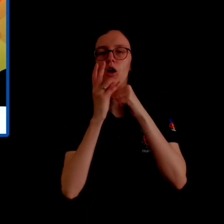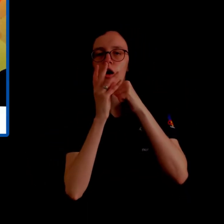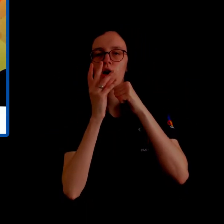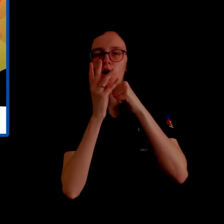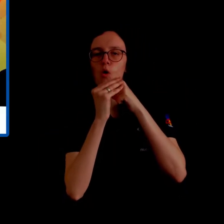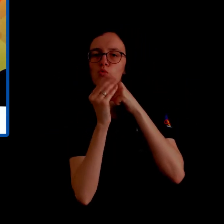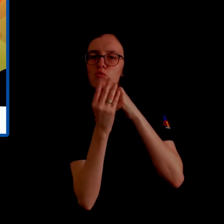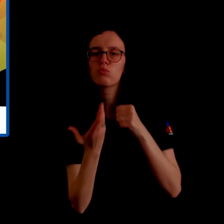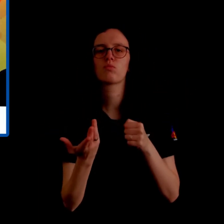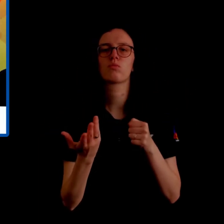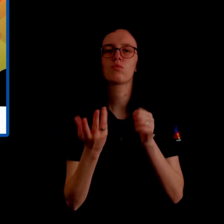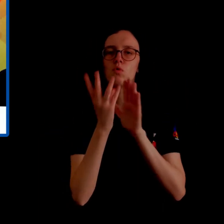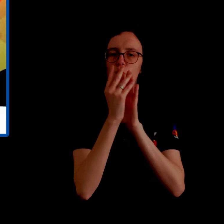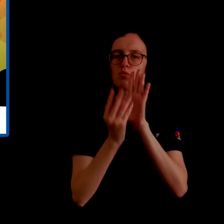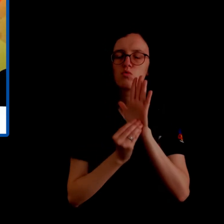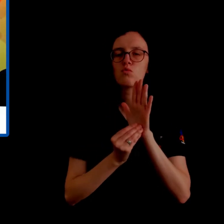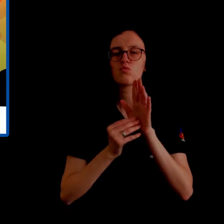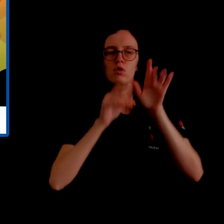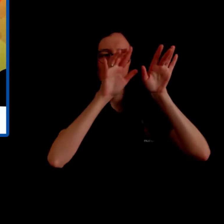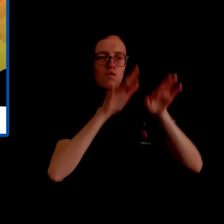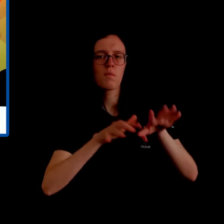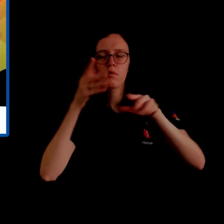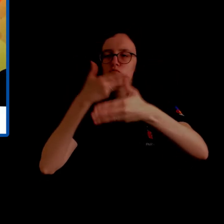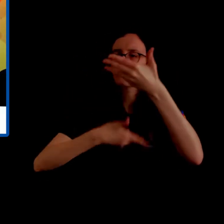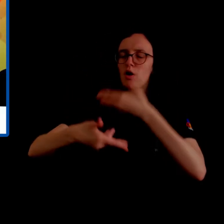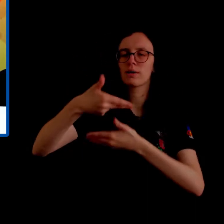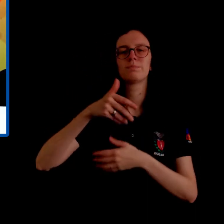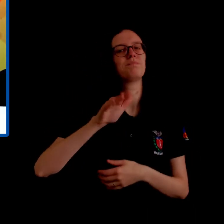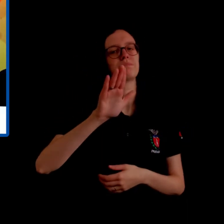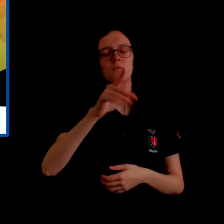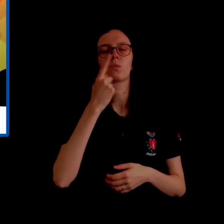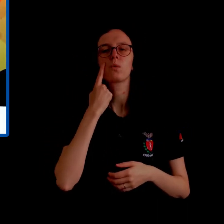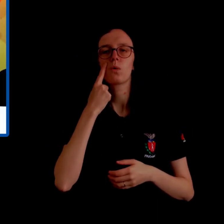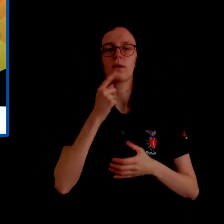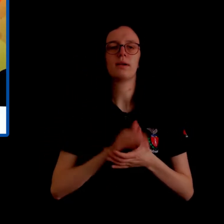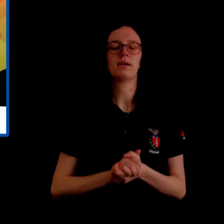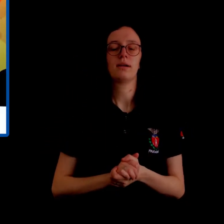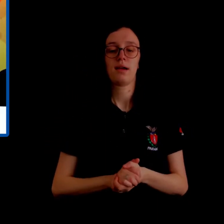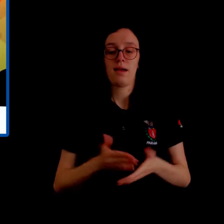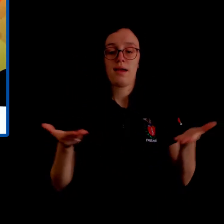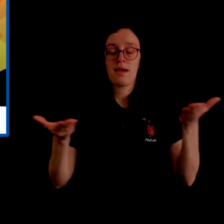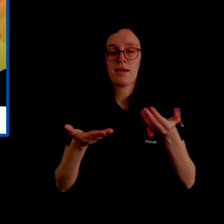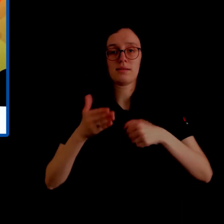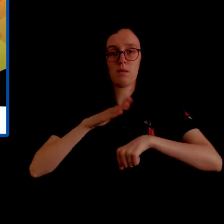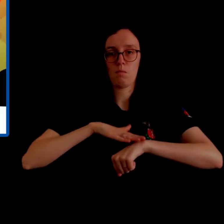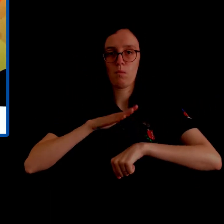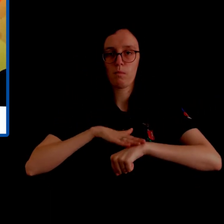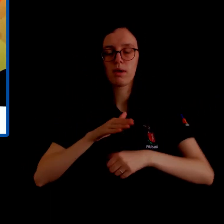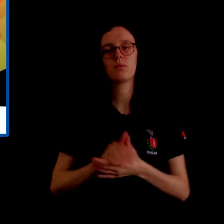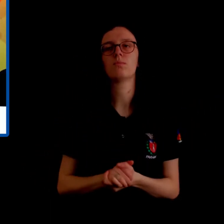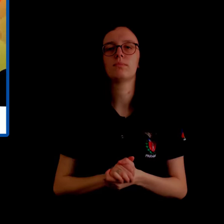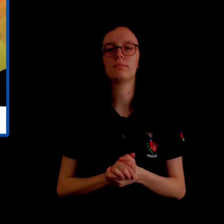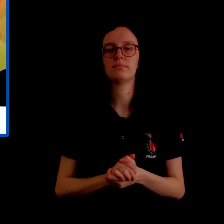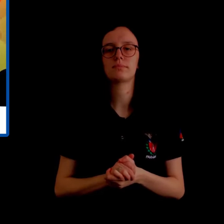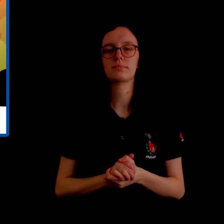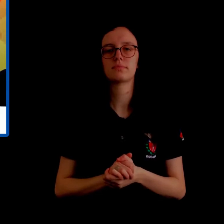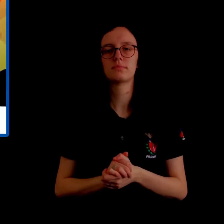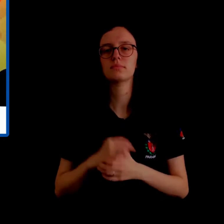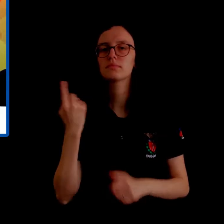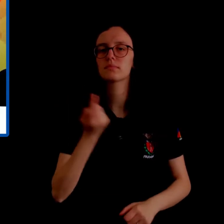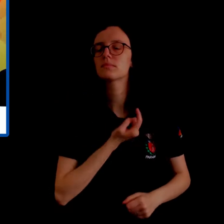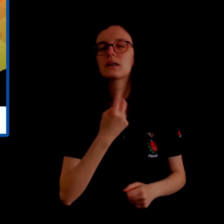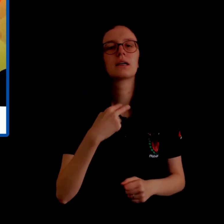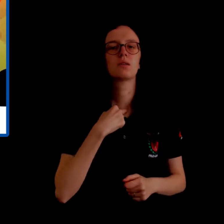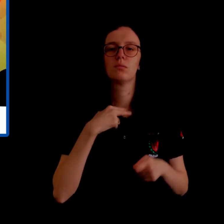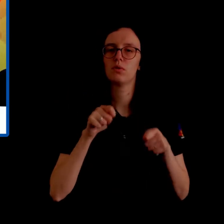conteúdos, troca de formulários e assim por diante. Pessoal, nesse momento, a gente não pode